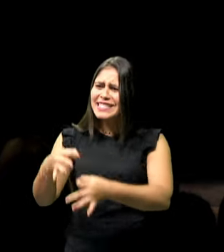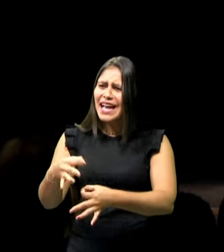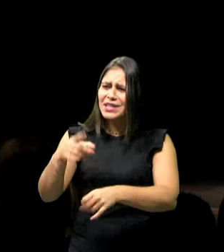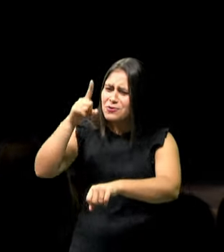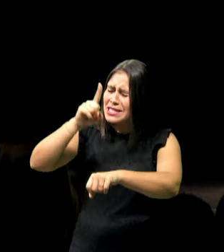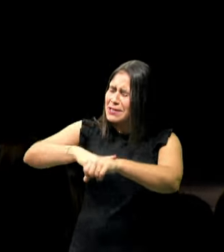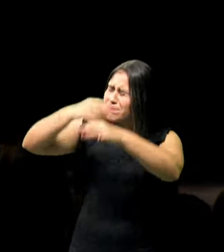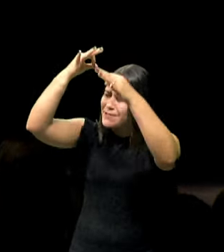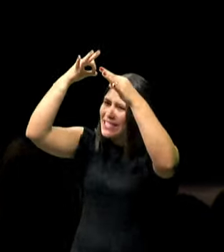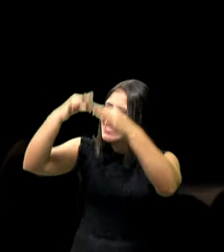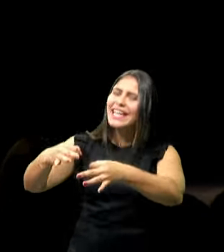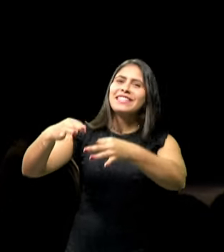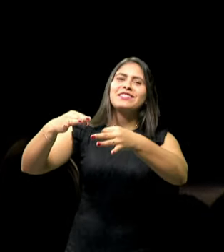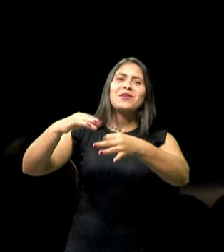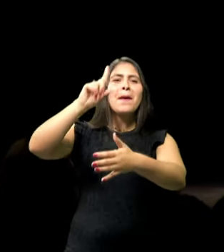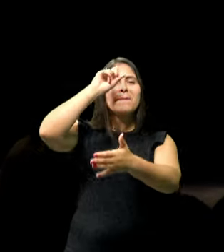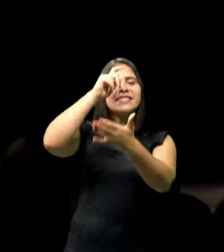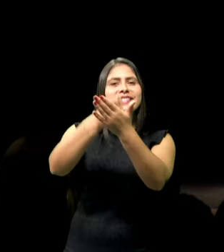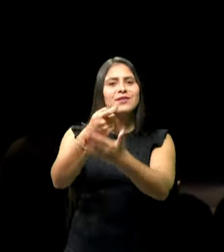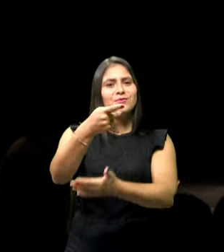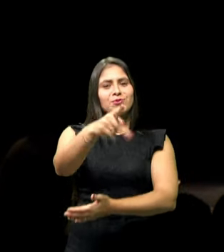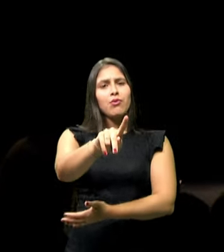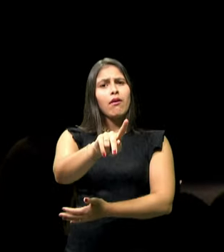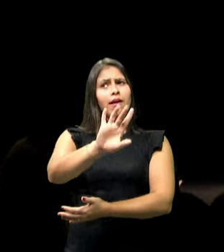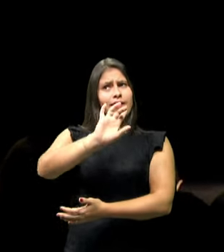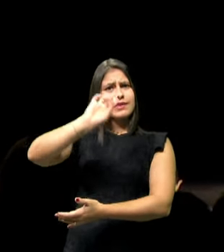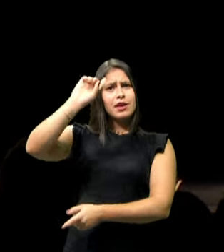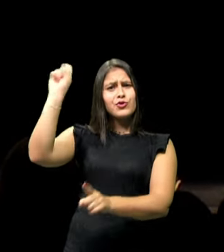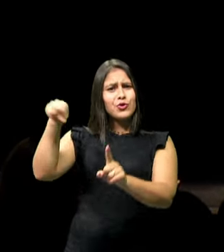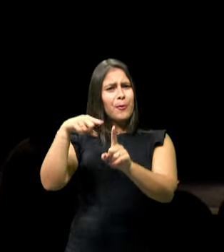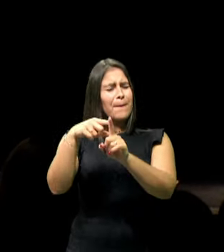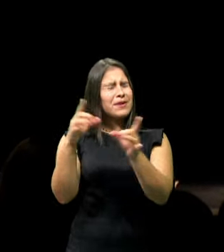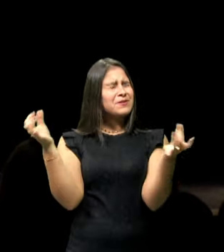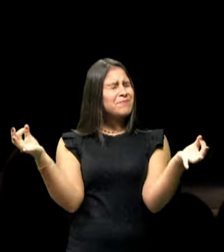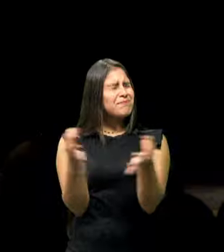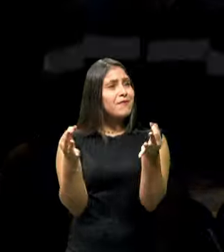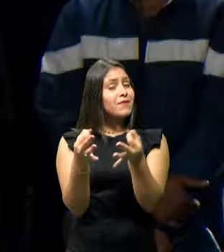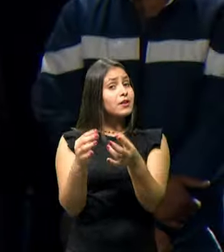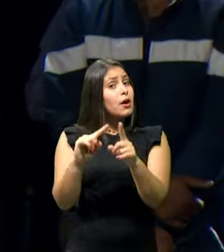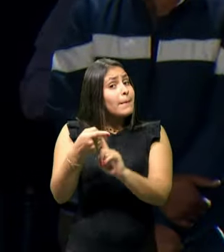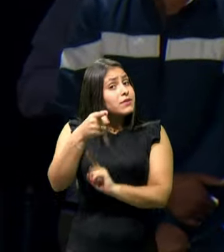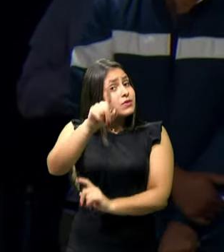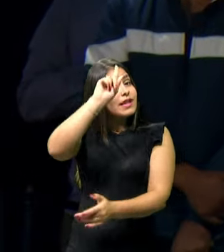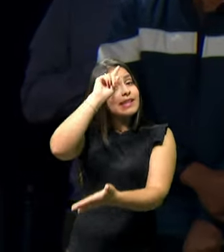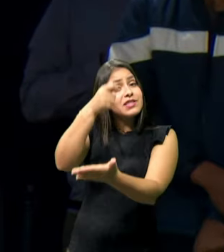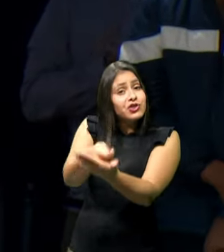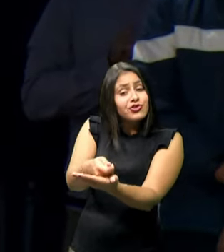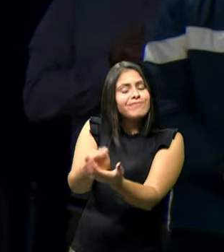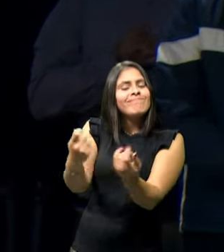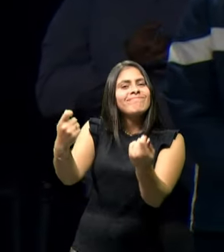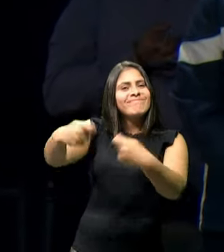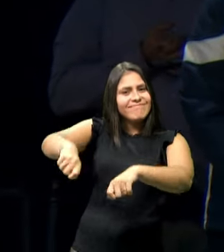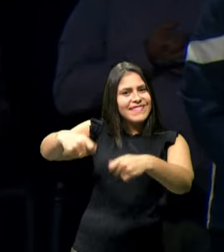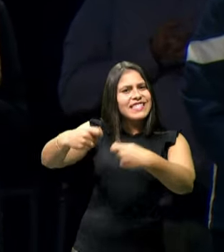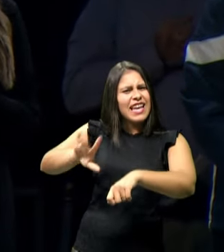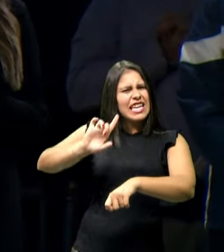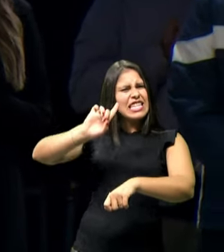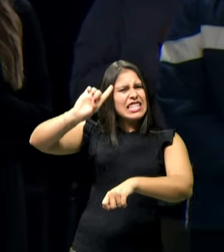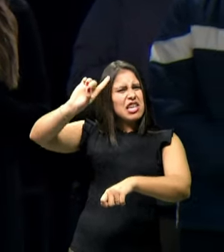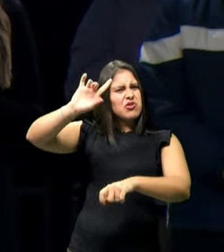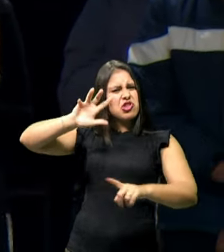tempo. Deus tem uma grande obra na sua vida, mas você tem que decidir. Deus não invade vida